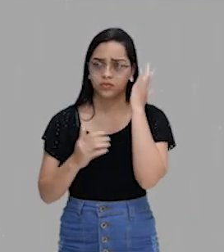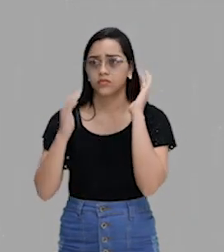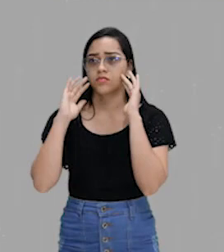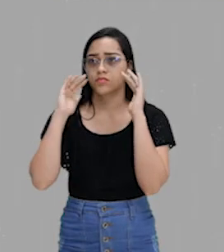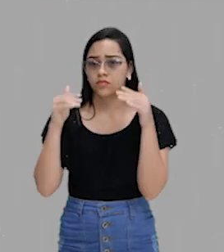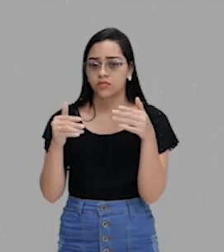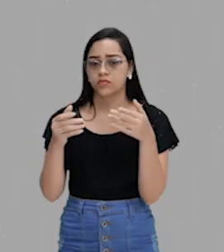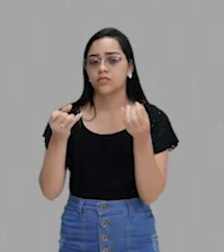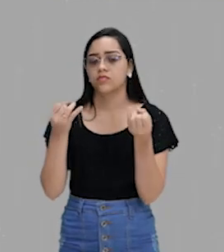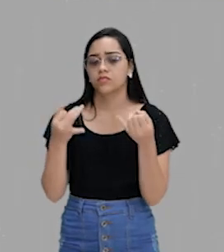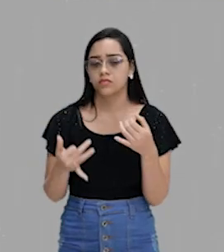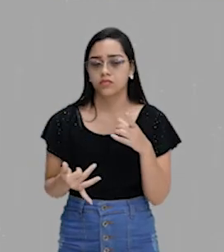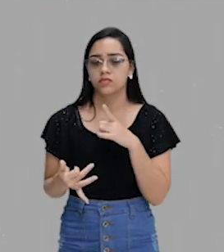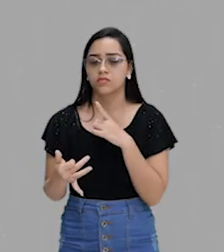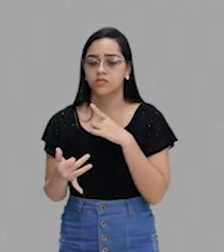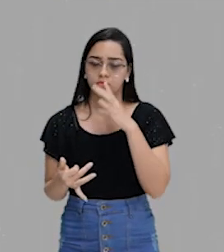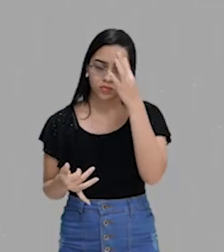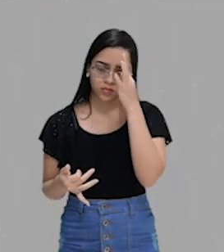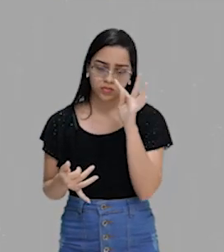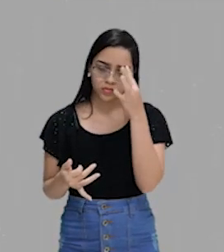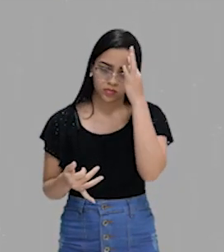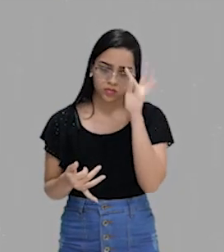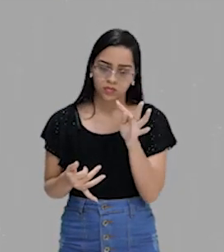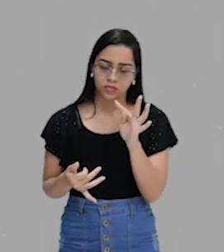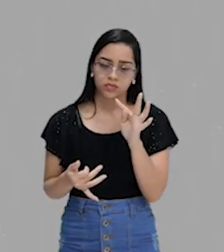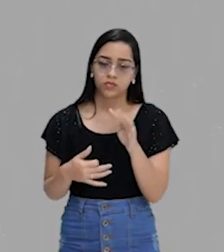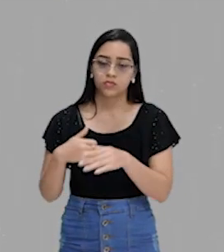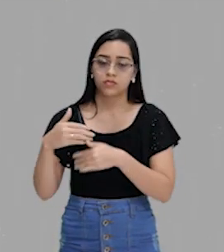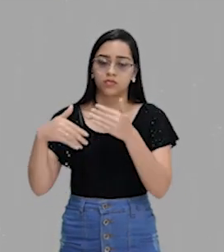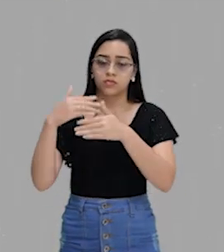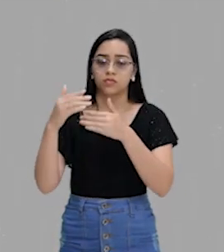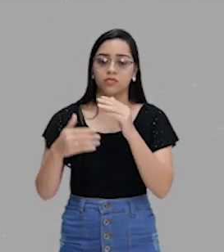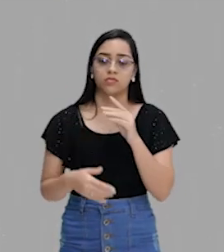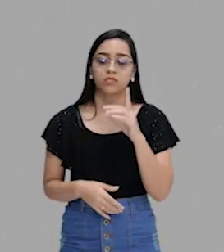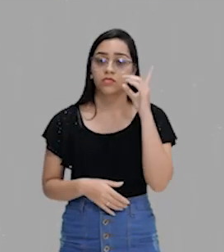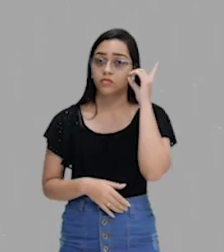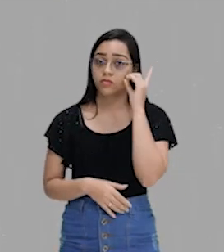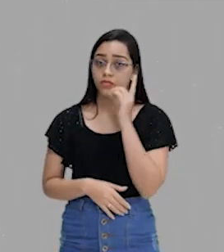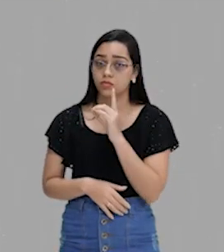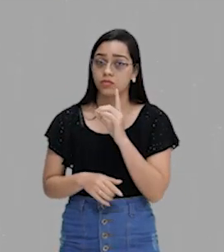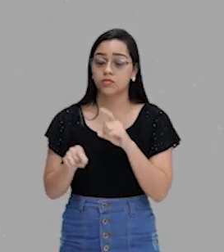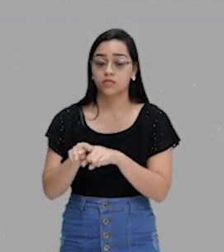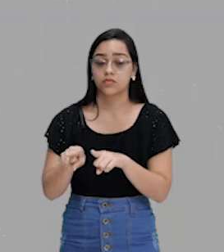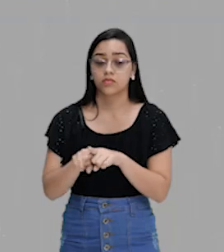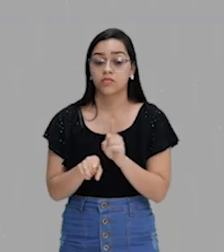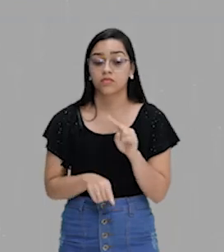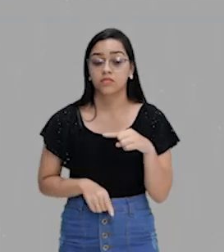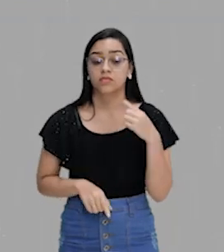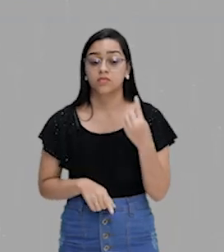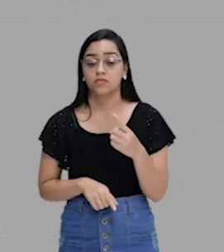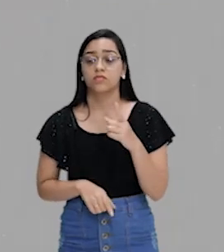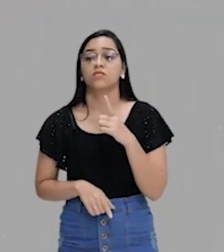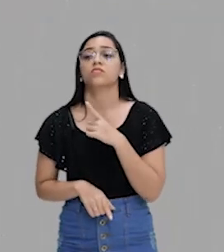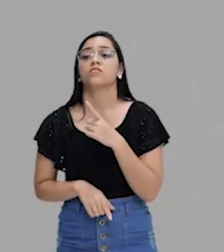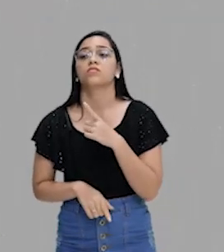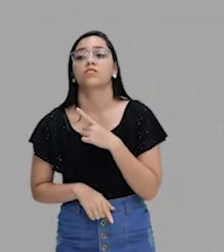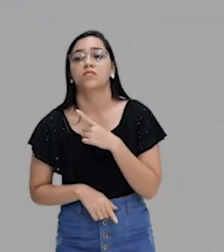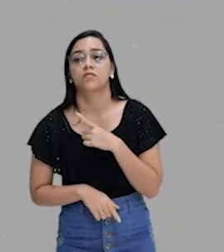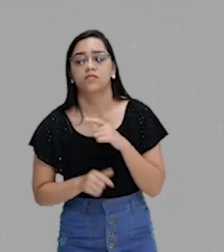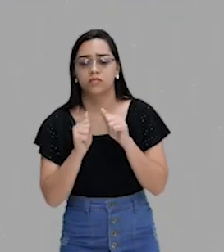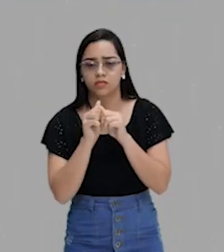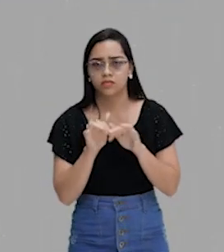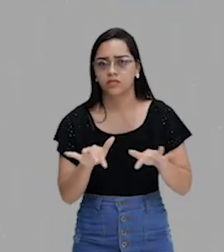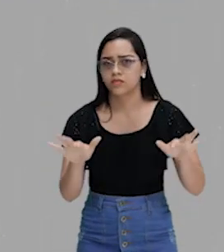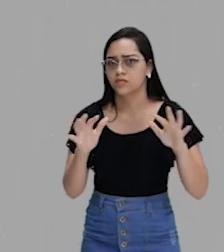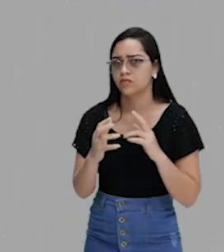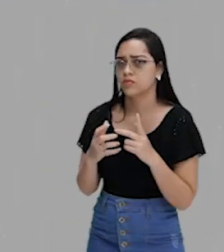a falar da teoria da evolução do Charles Darwin, que depois de ter